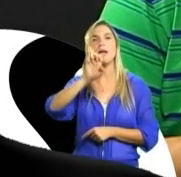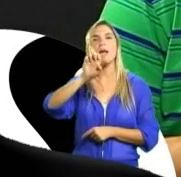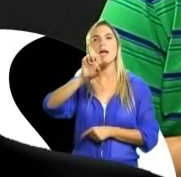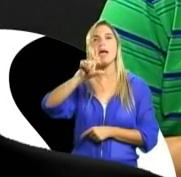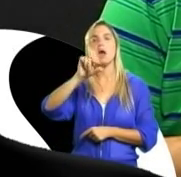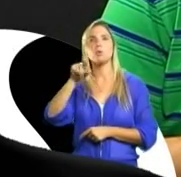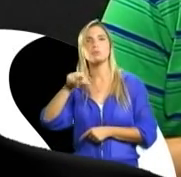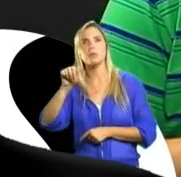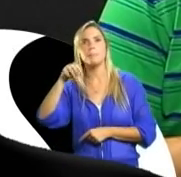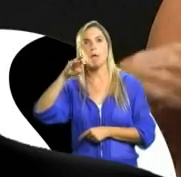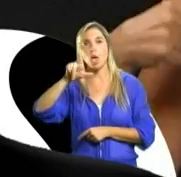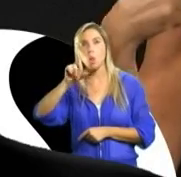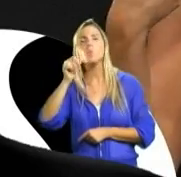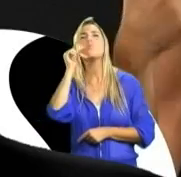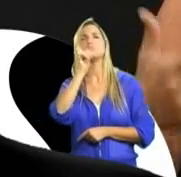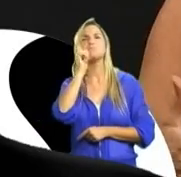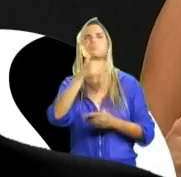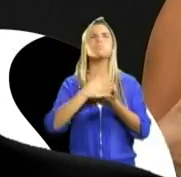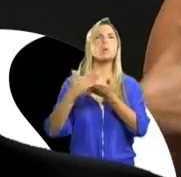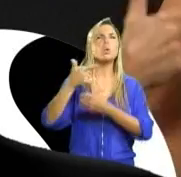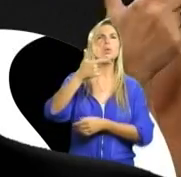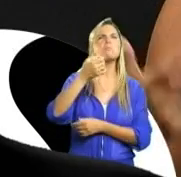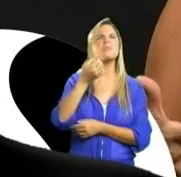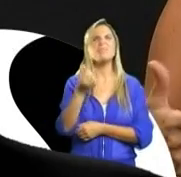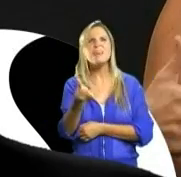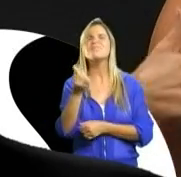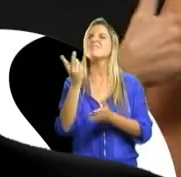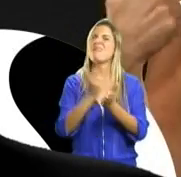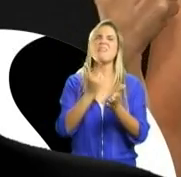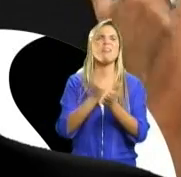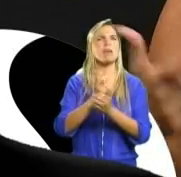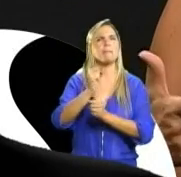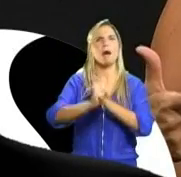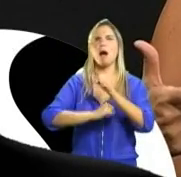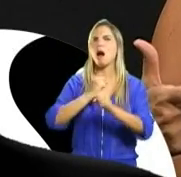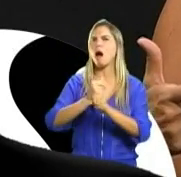de 2006, regularmente, todo ano,